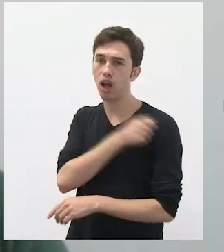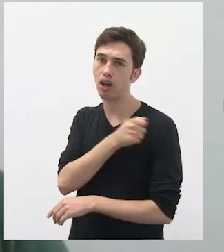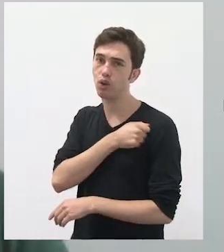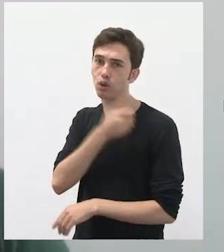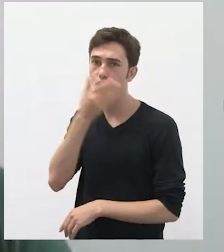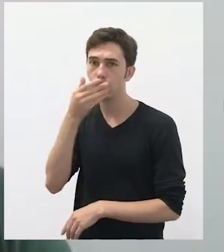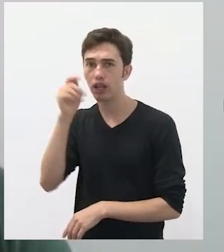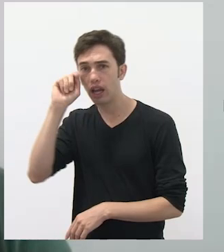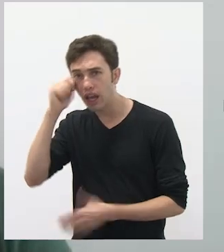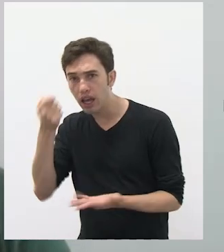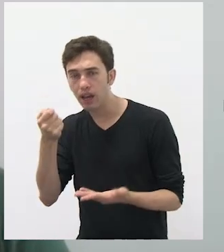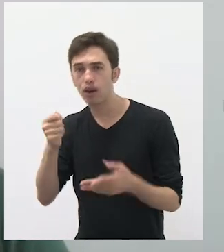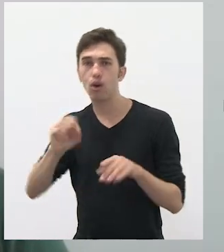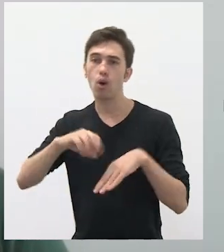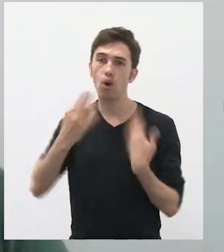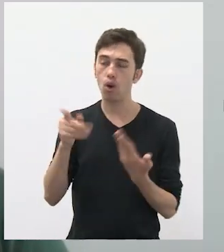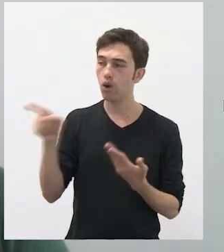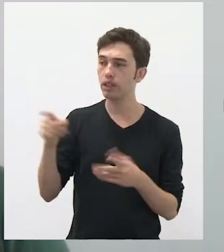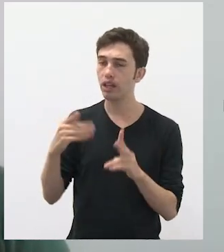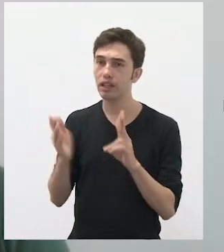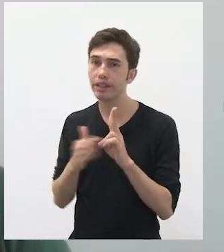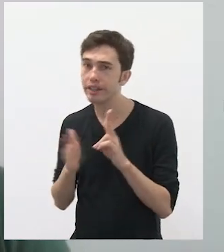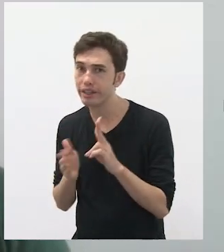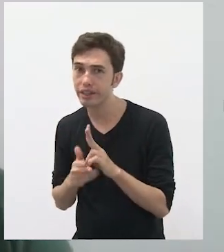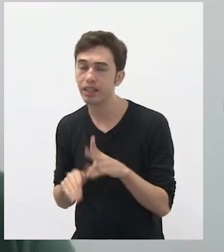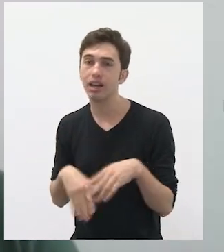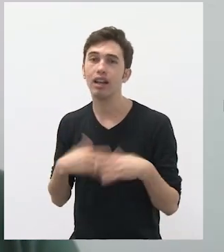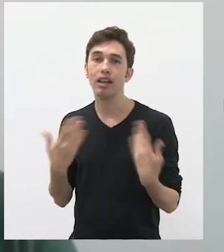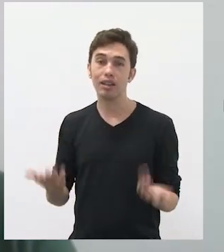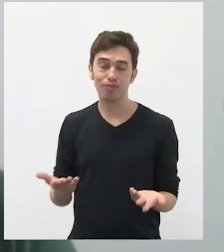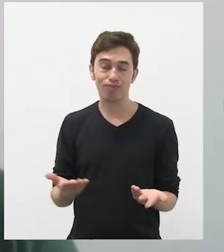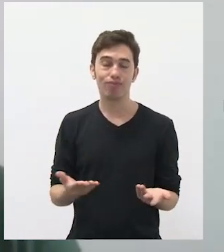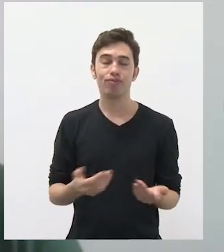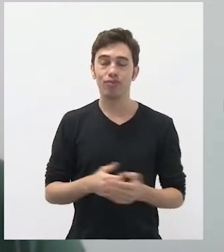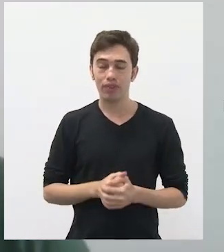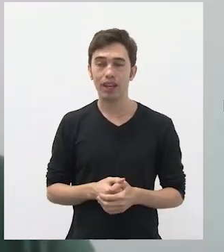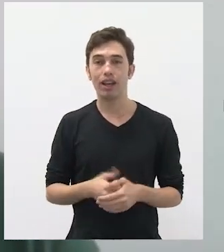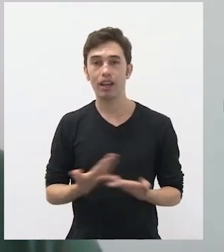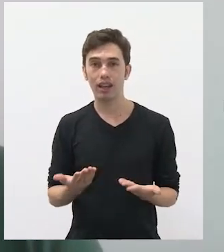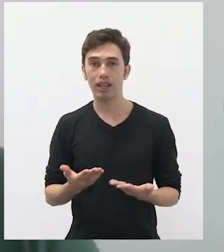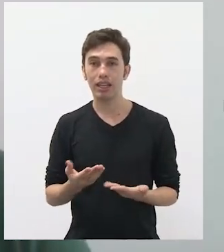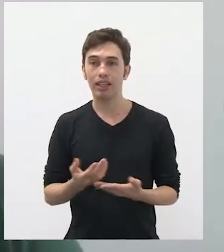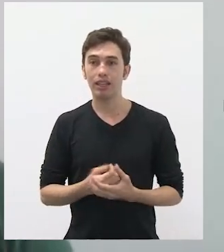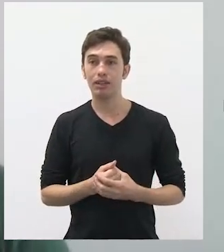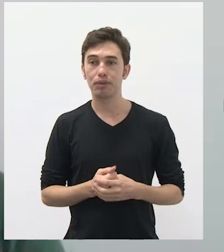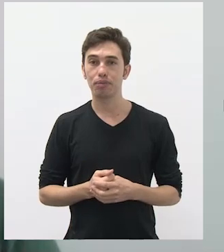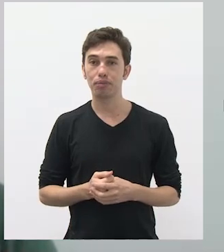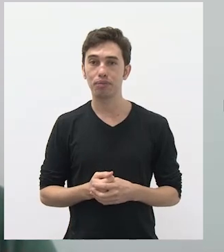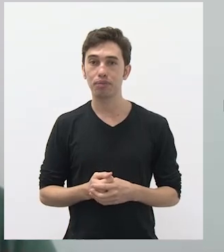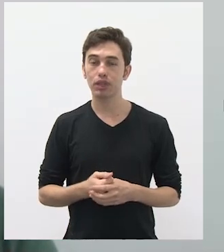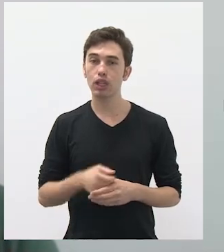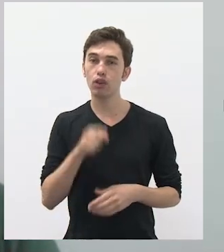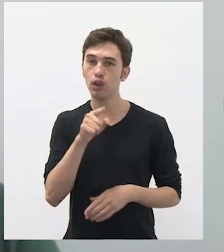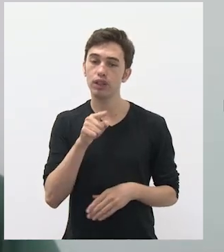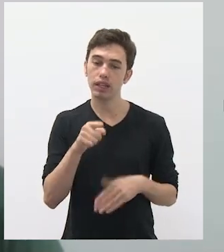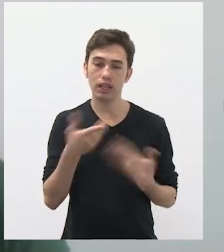aluna que é de descendência indígena, e aí, nesse sentido, você